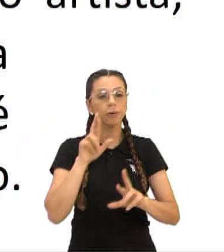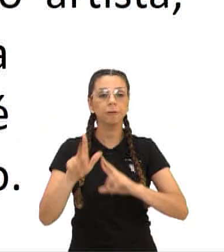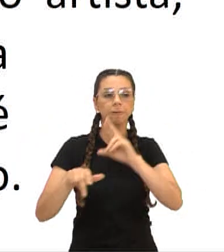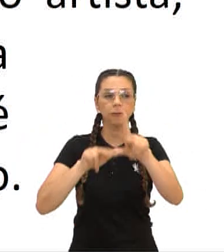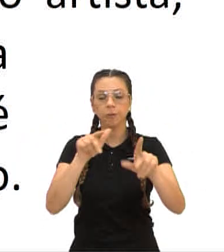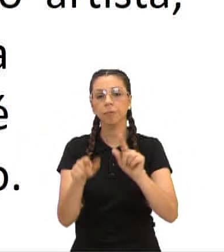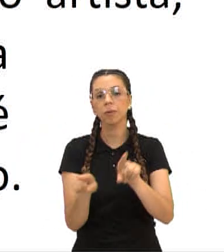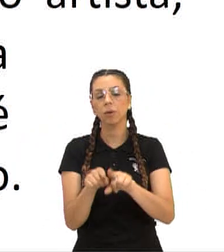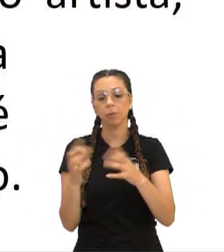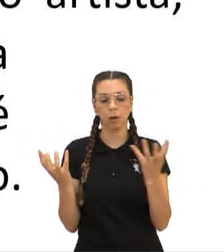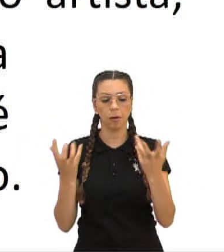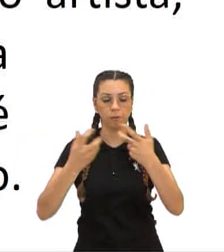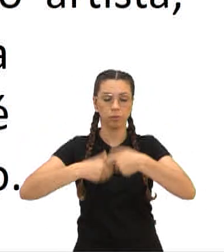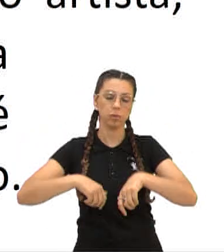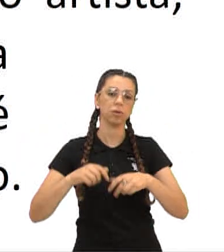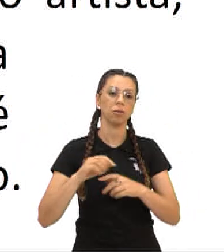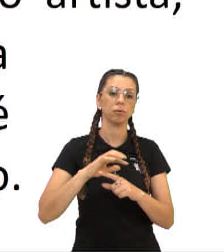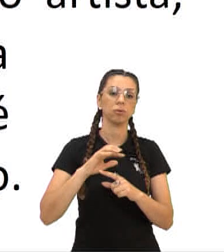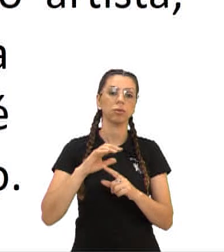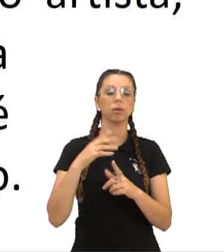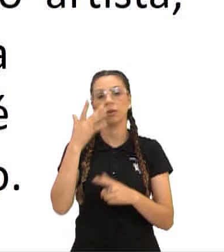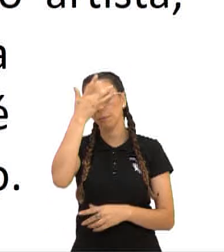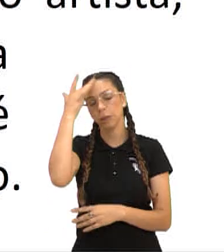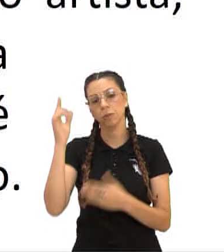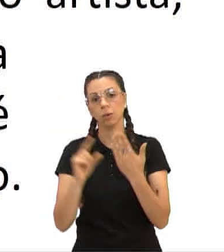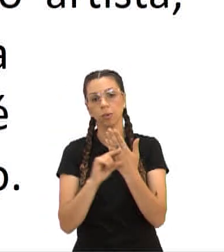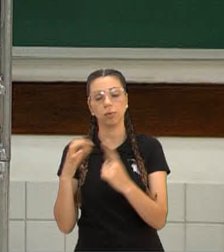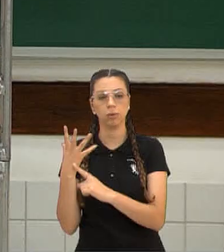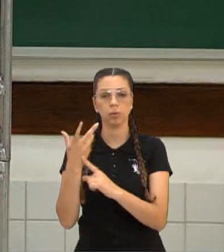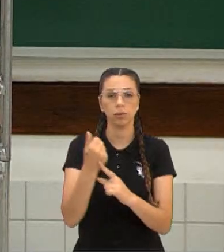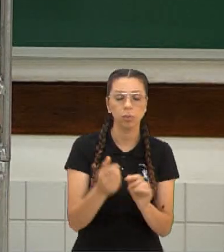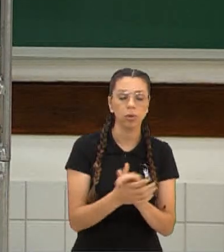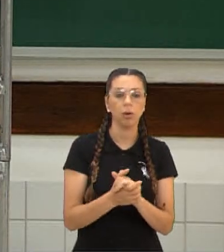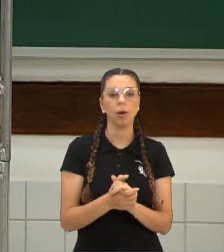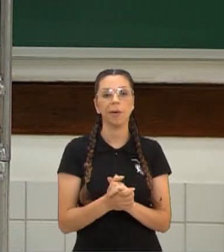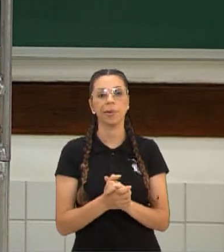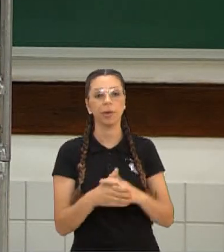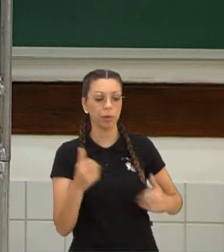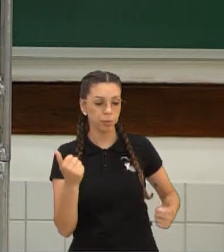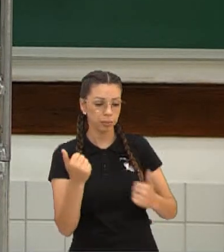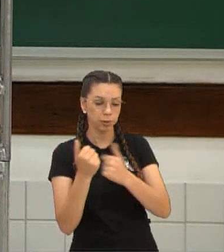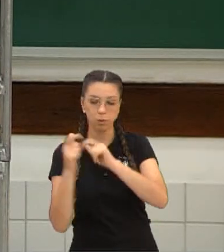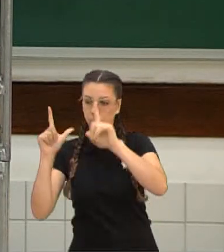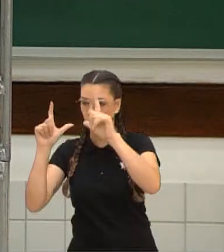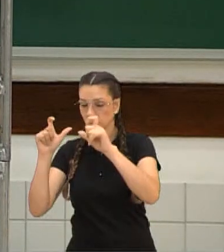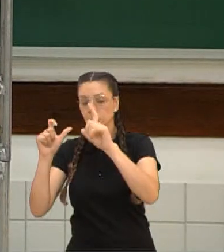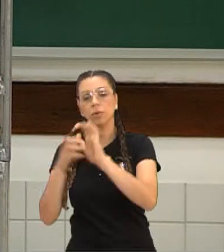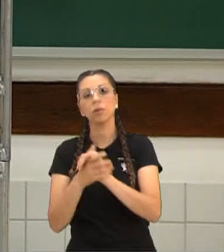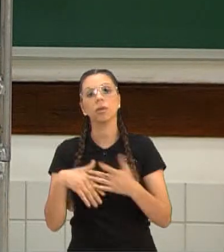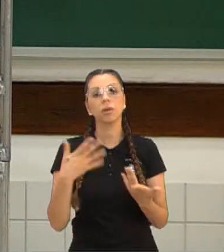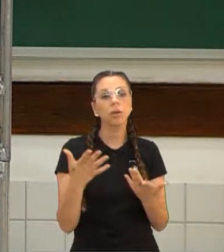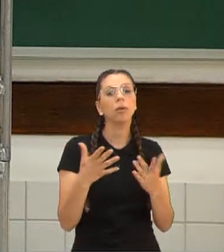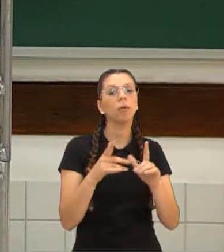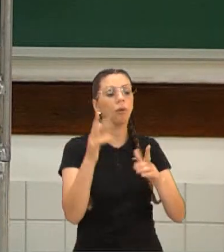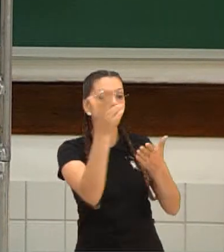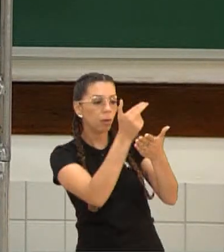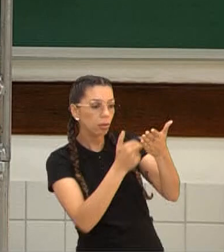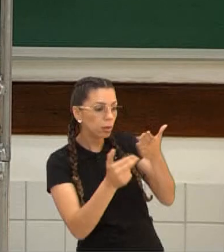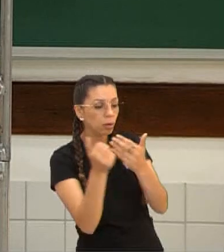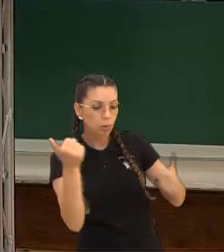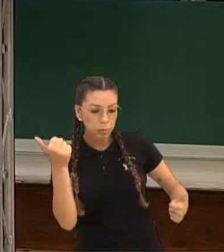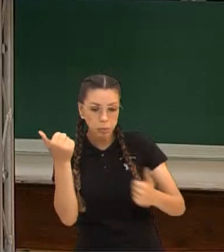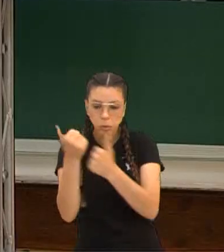funções do artista, como retratar uma pessoa importante, foi substituída pela foto. Então, aqueles retratos de família, tudo isso aí, hoje